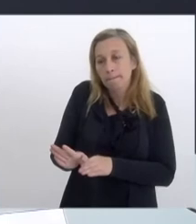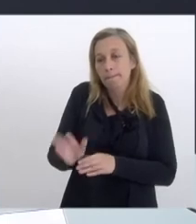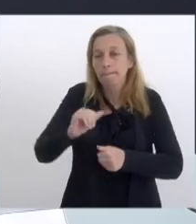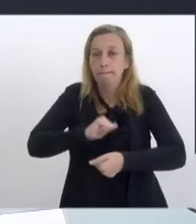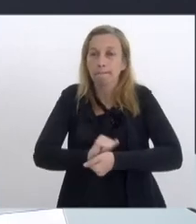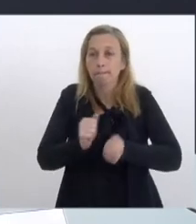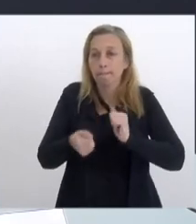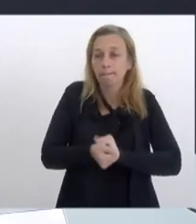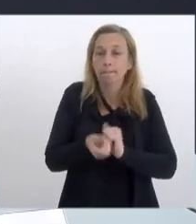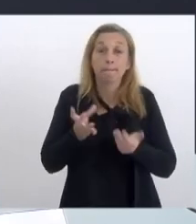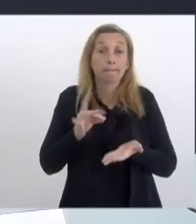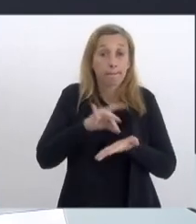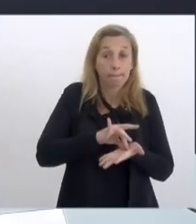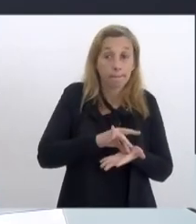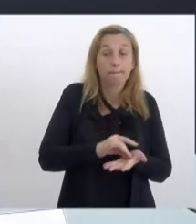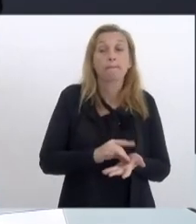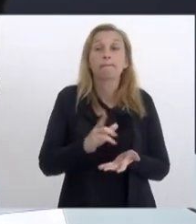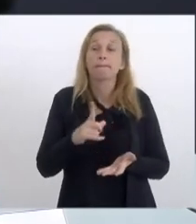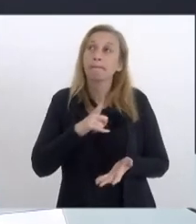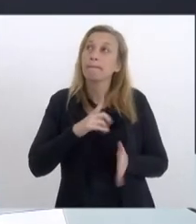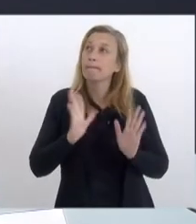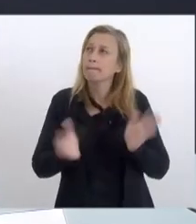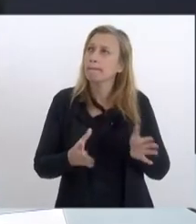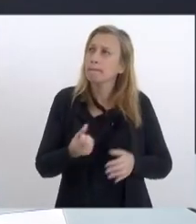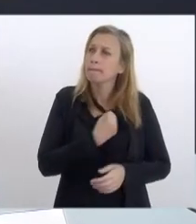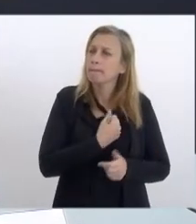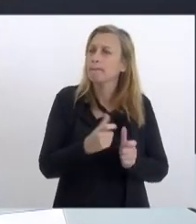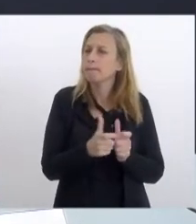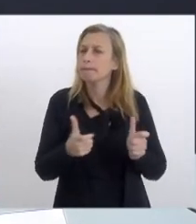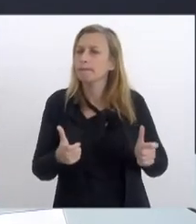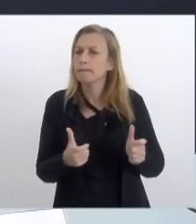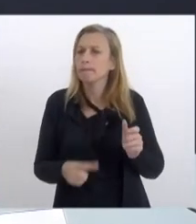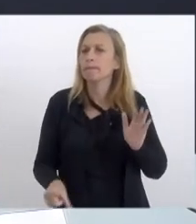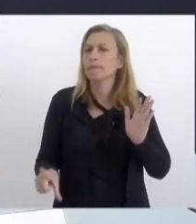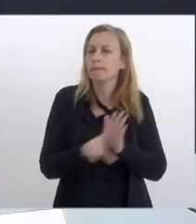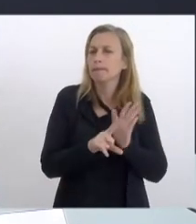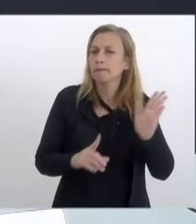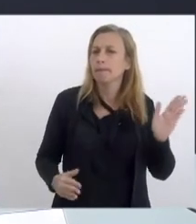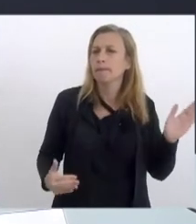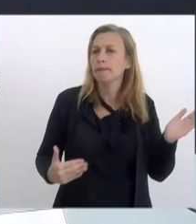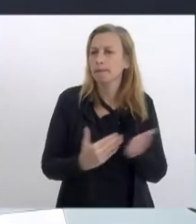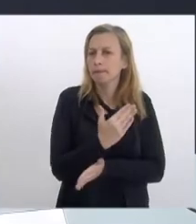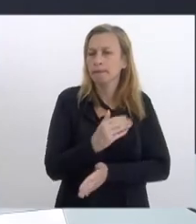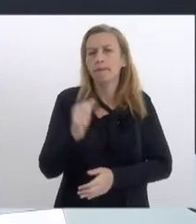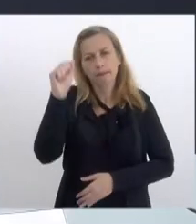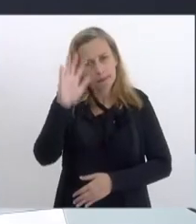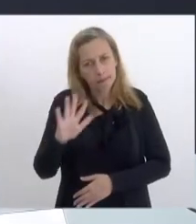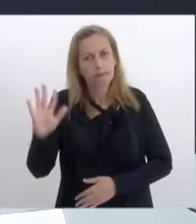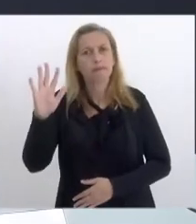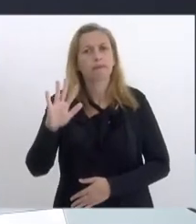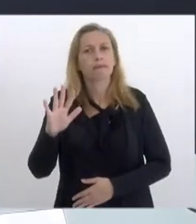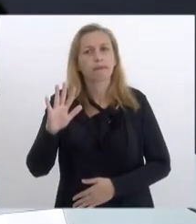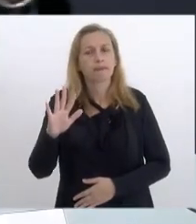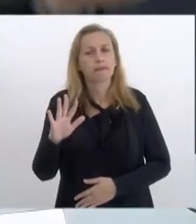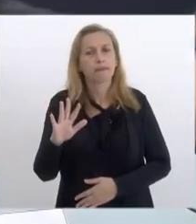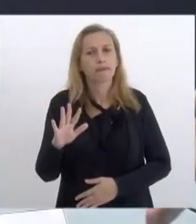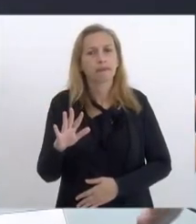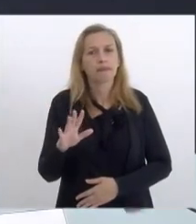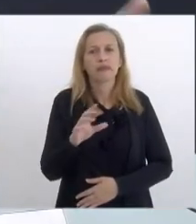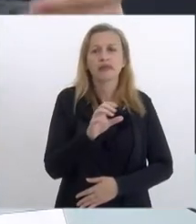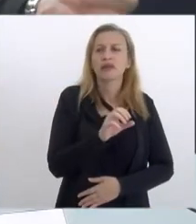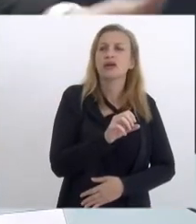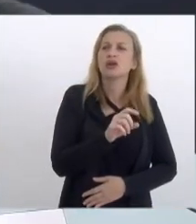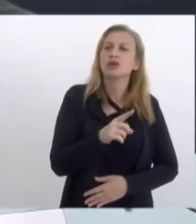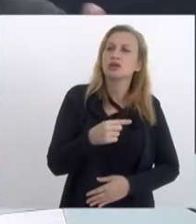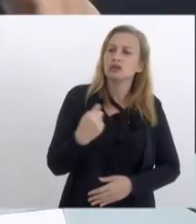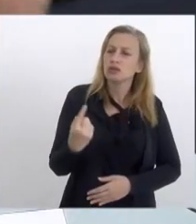adequar na realidade. Nós temos hoje uma grande legislação hoje aprovada a nível nacional, desde a Senad que a